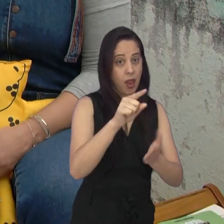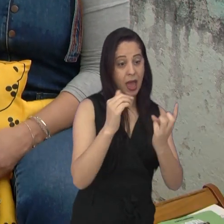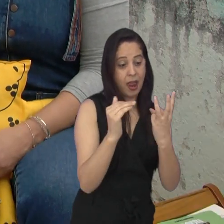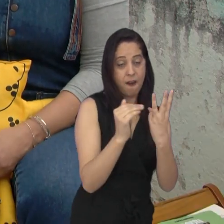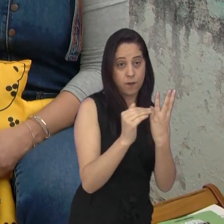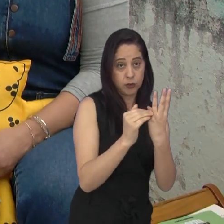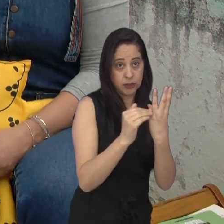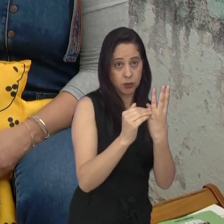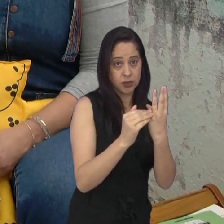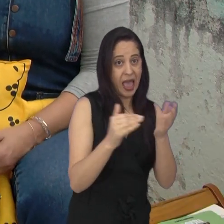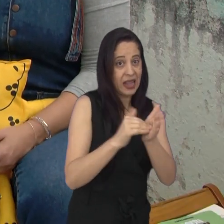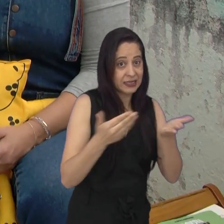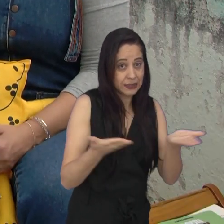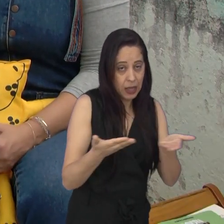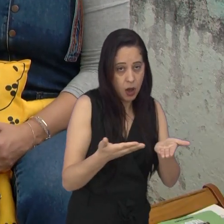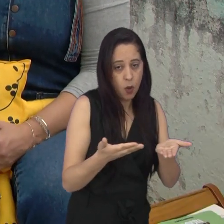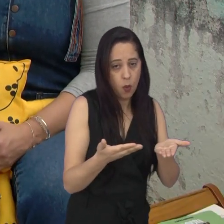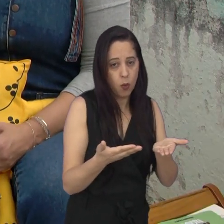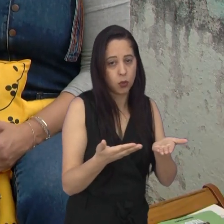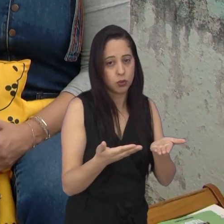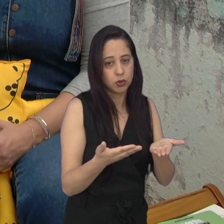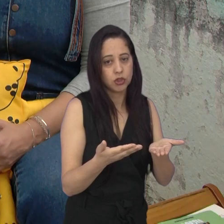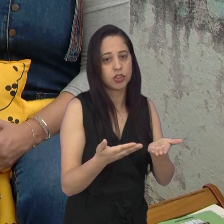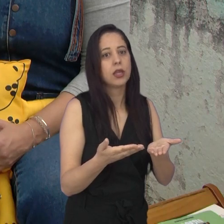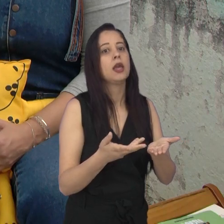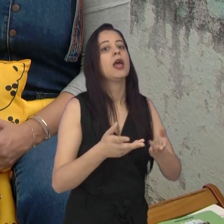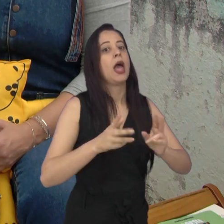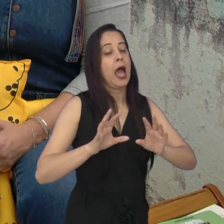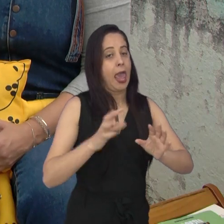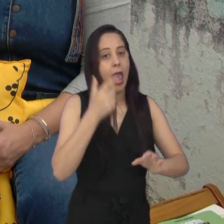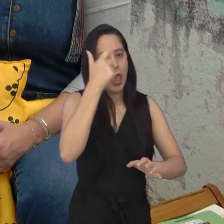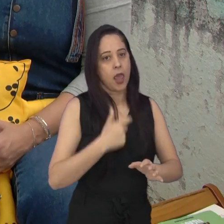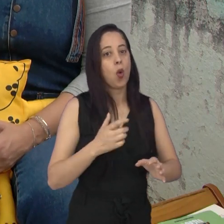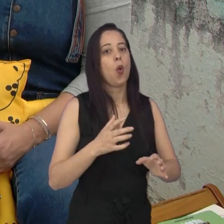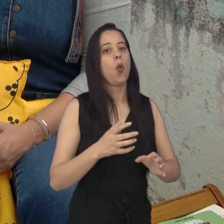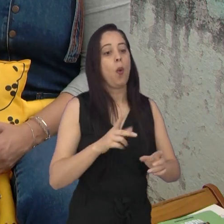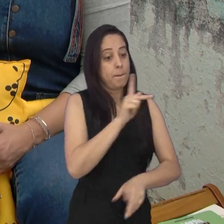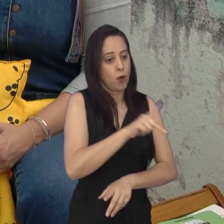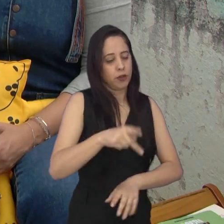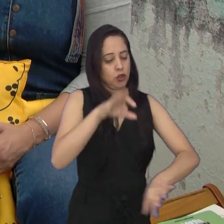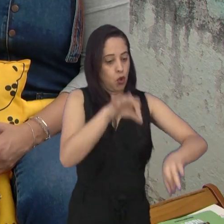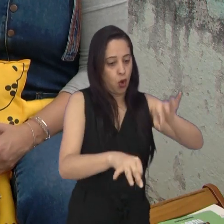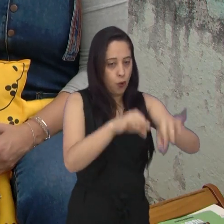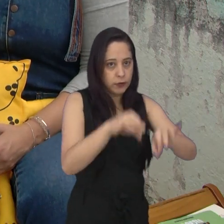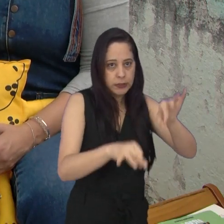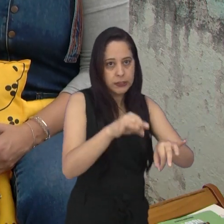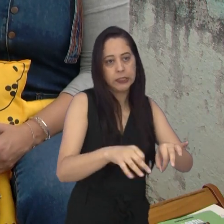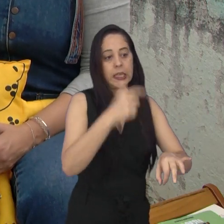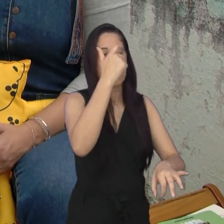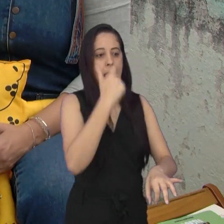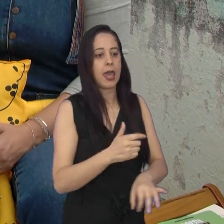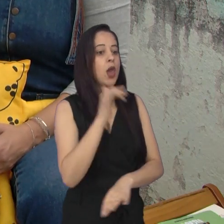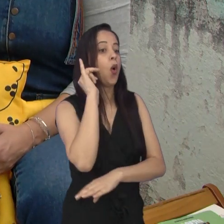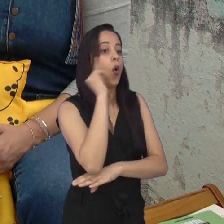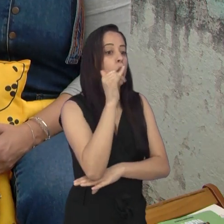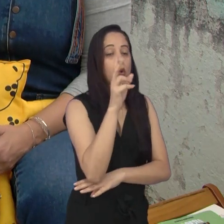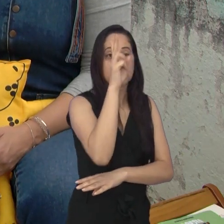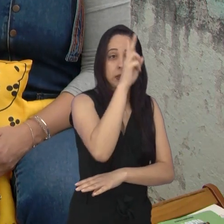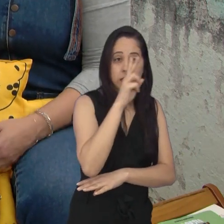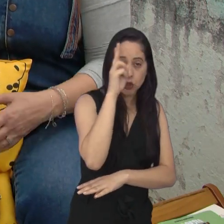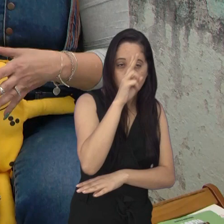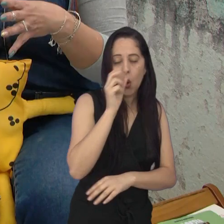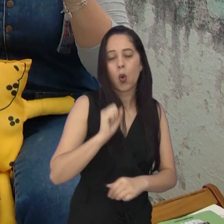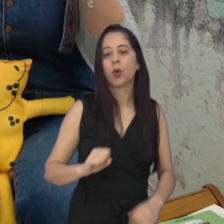né? Desde 2018 e assim, fazendo com aulas, oficinas e contando história,